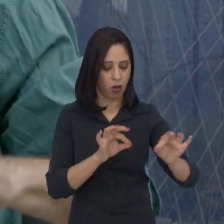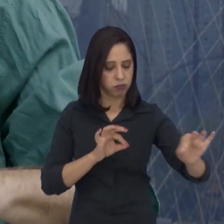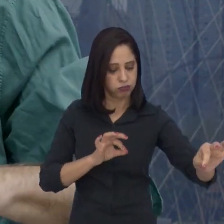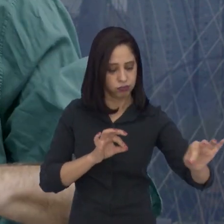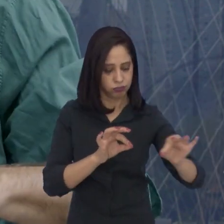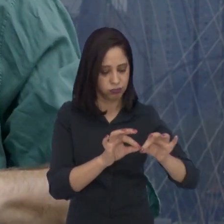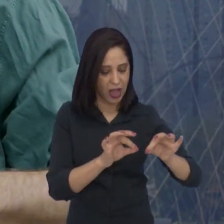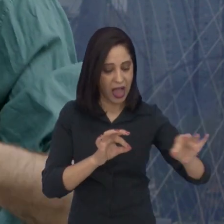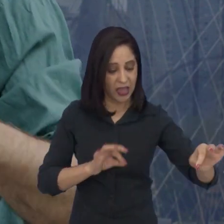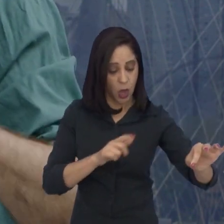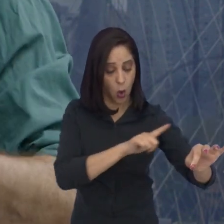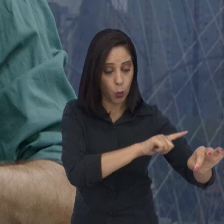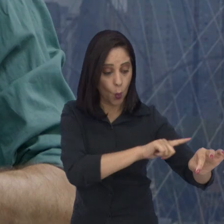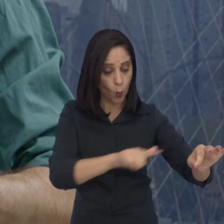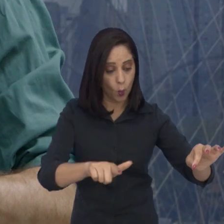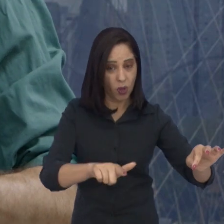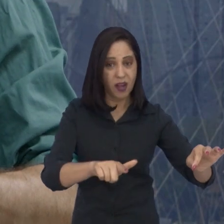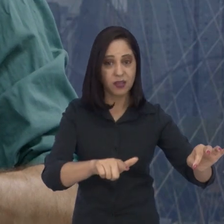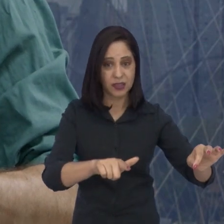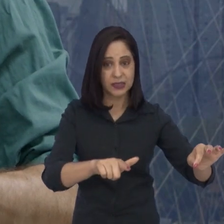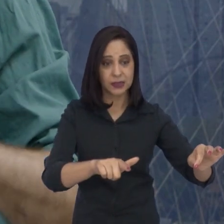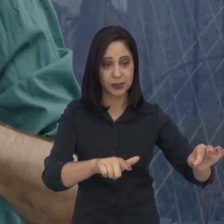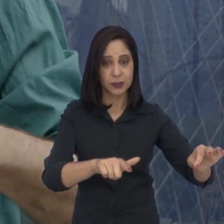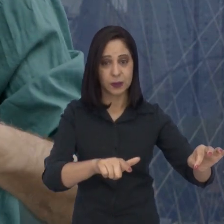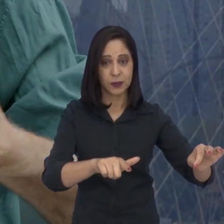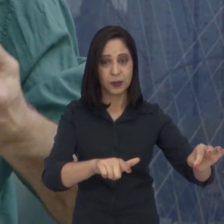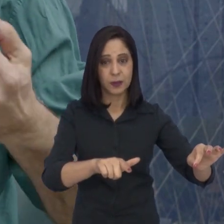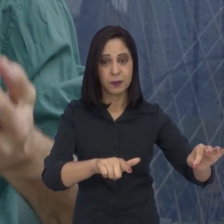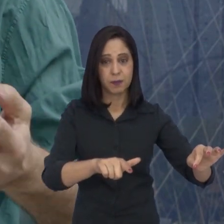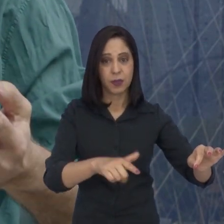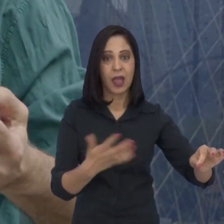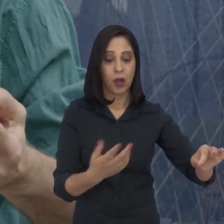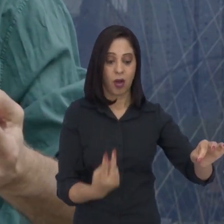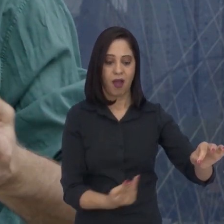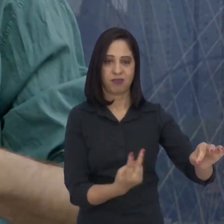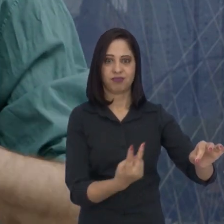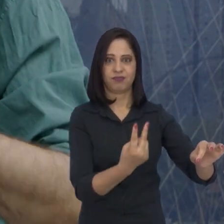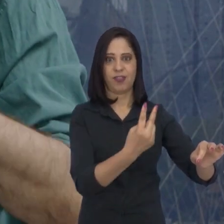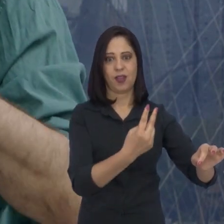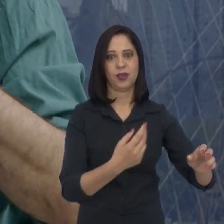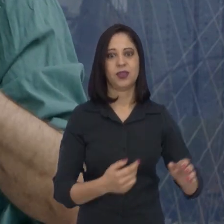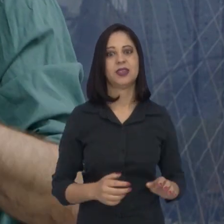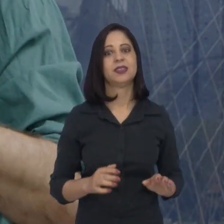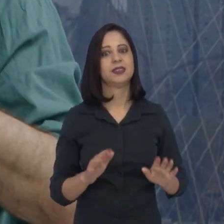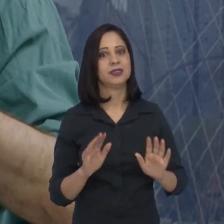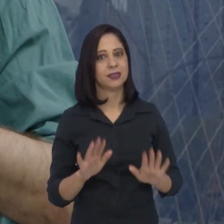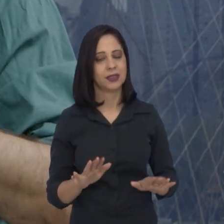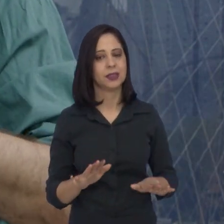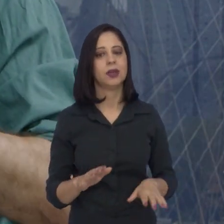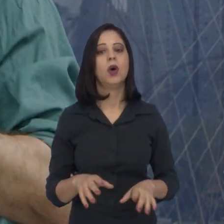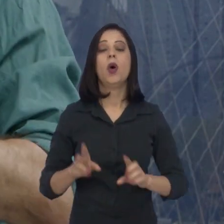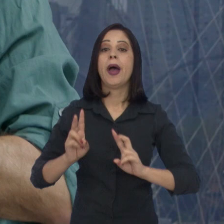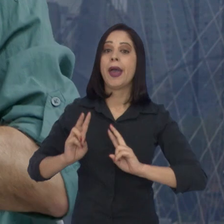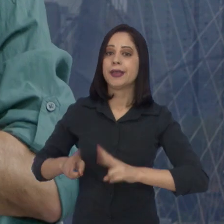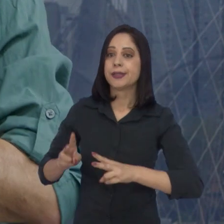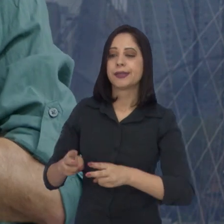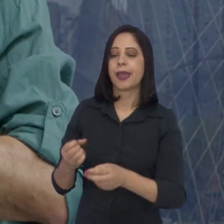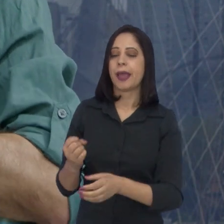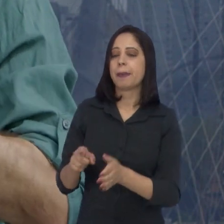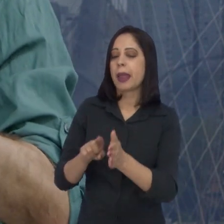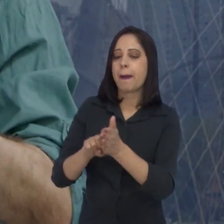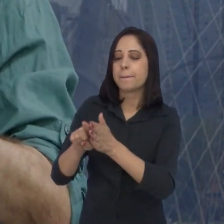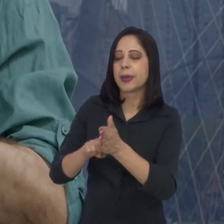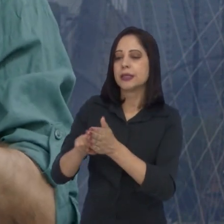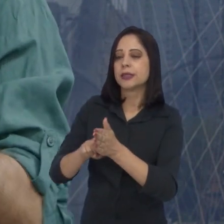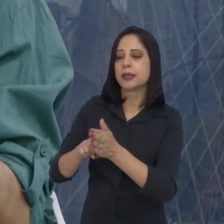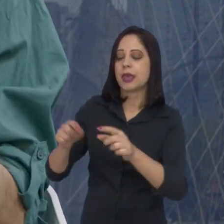com investimento público, que é de alguém, foi sendo valorizado. Sim. Então, assim, a especulação imobiliária, ela não é um processo que